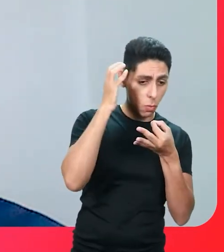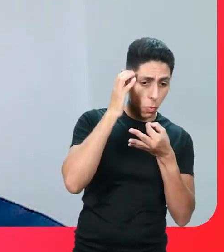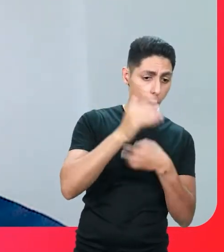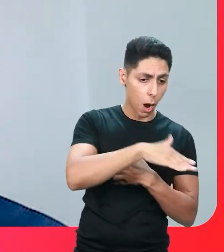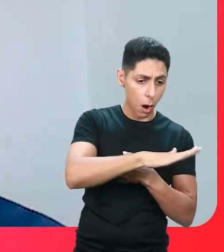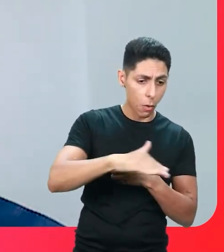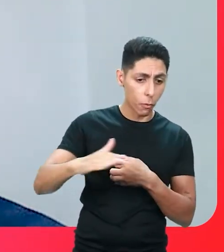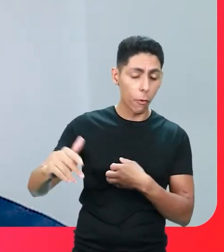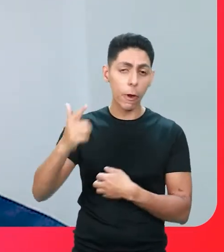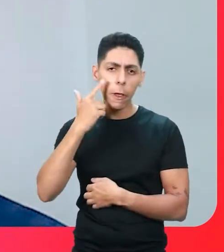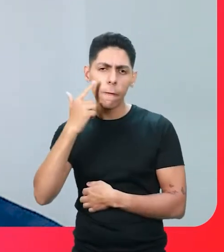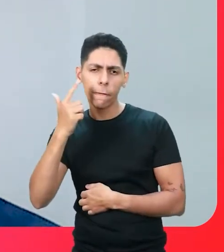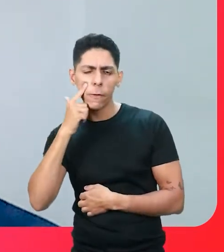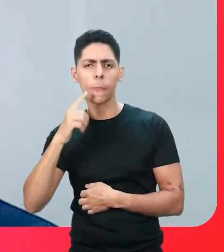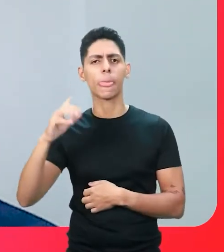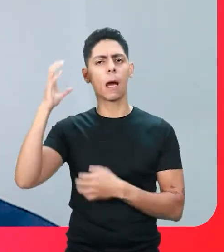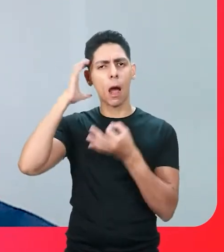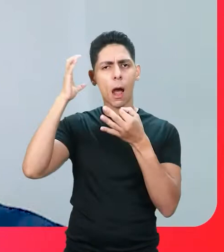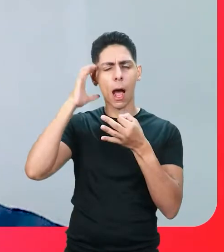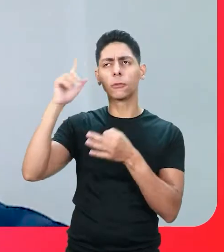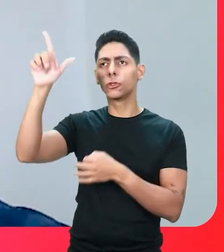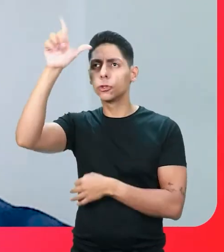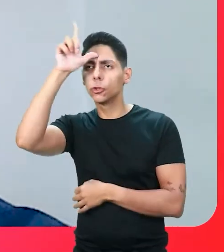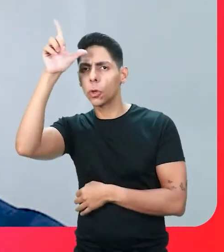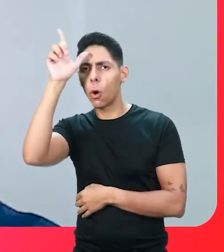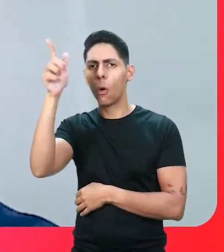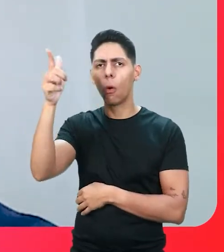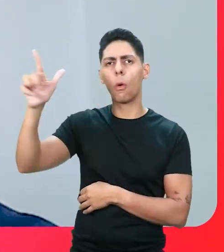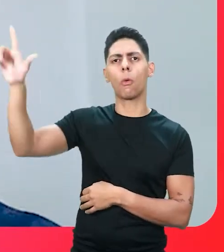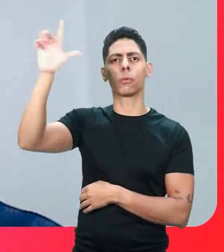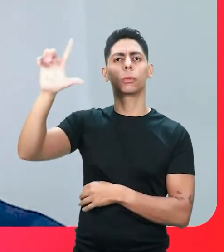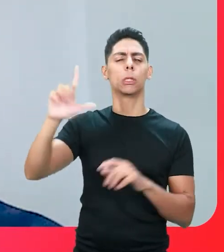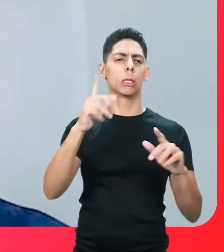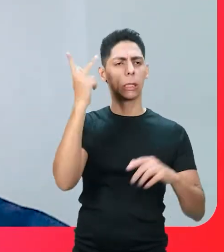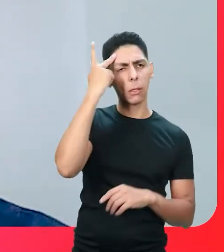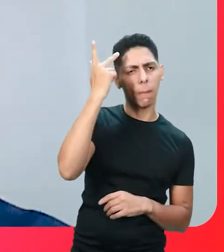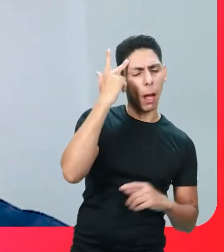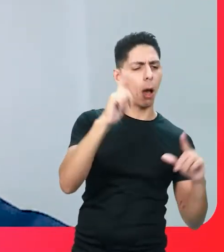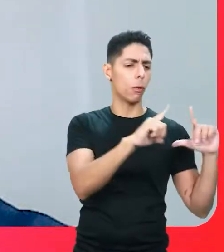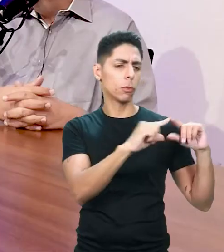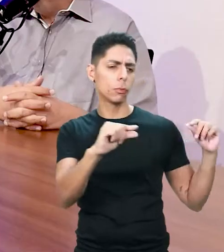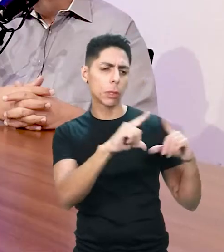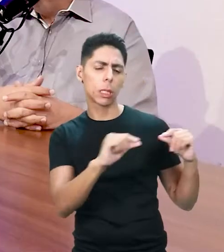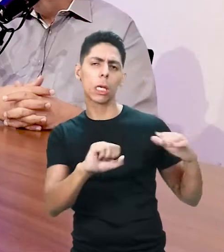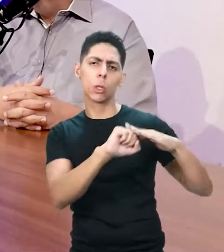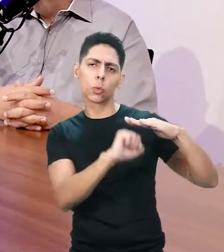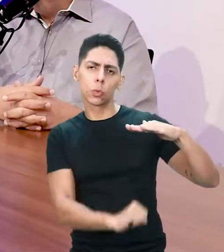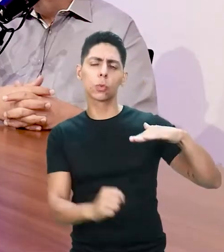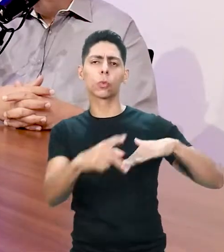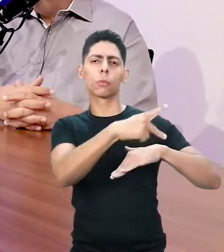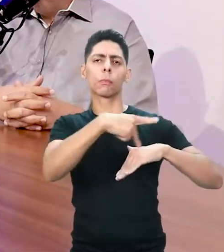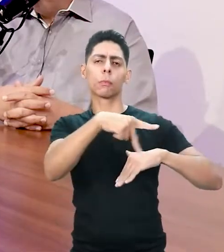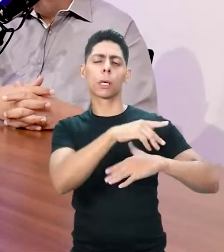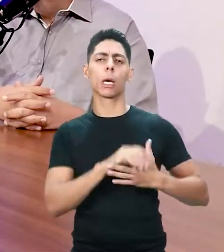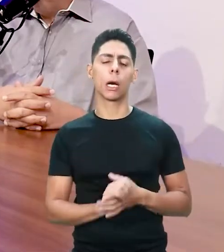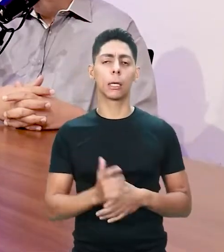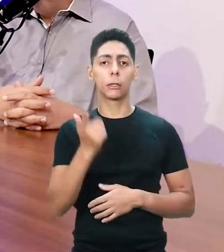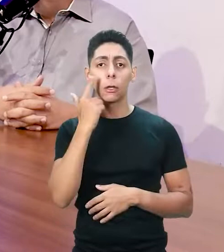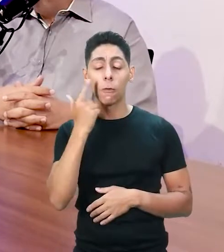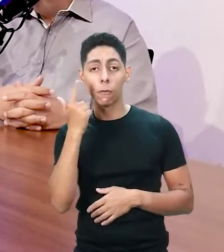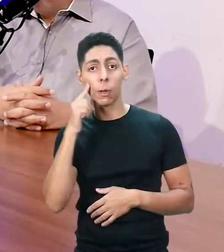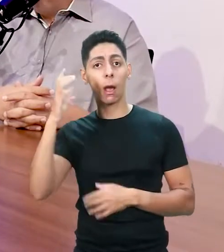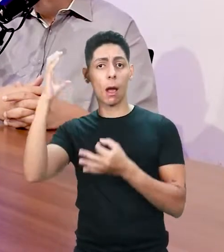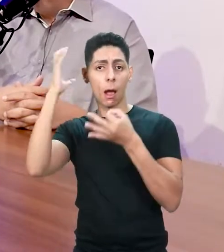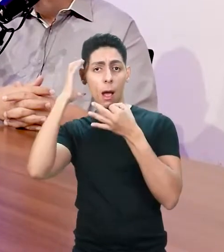ouvia a BBC de Londres, as rádios de São Paulo, as rádios de Brasília, as rádios do sul do país, eu ouvia a Rádio Nacional da